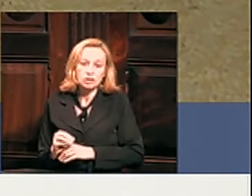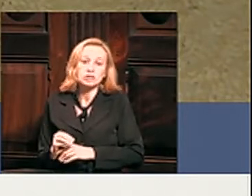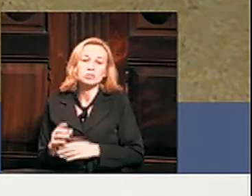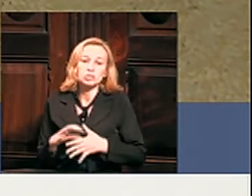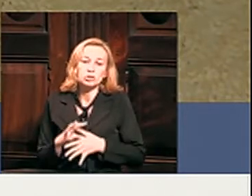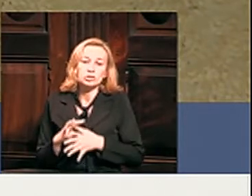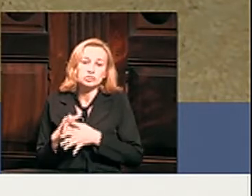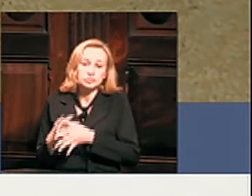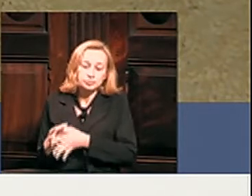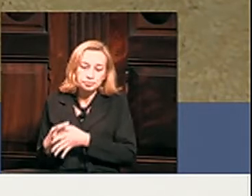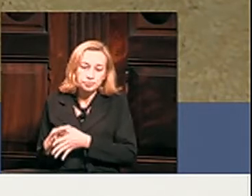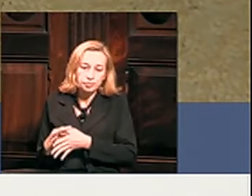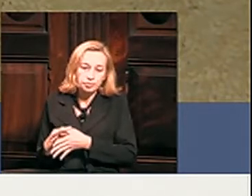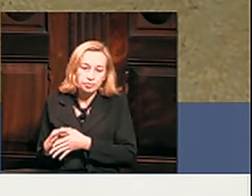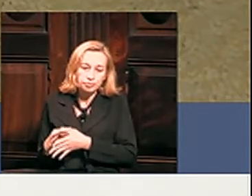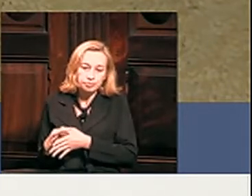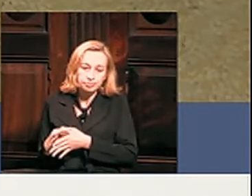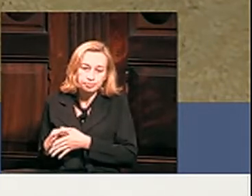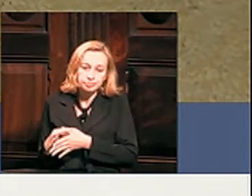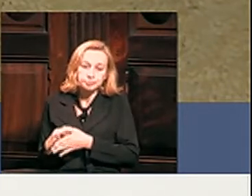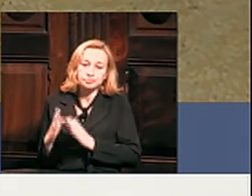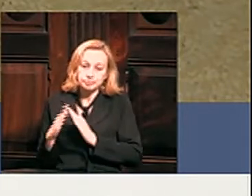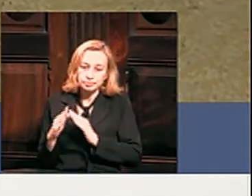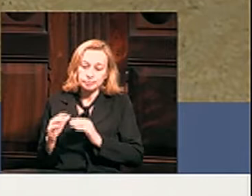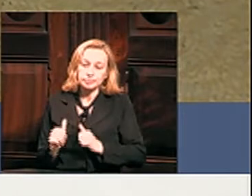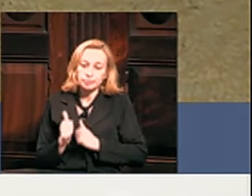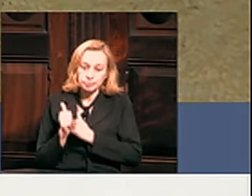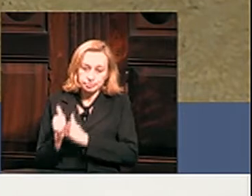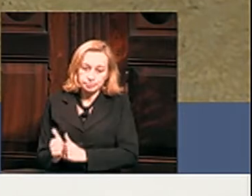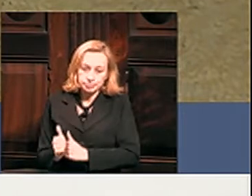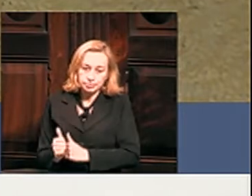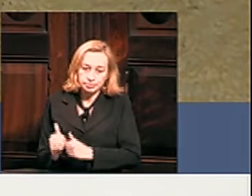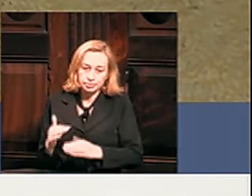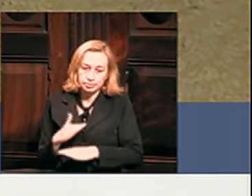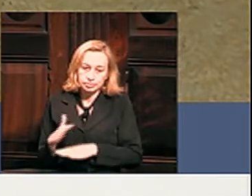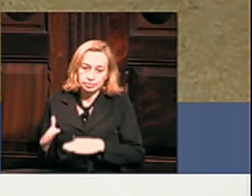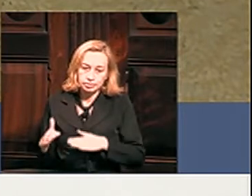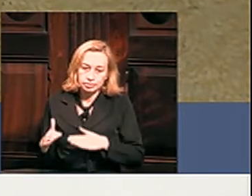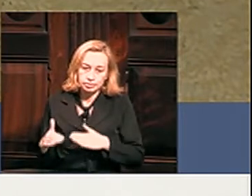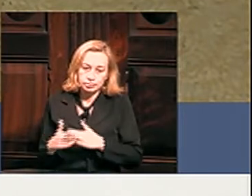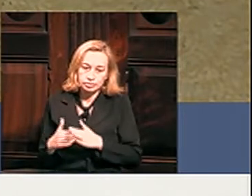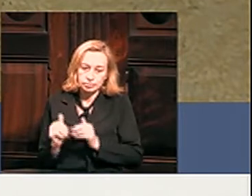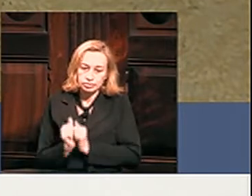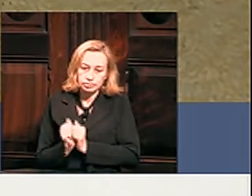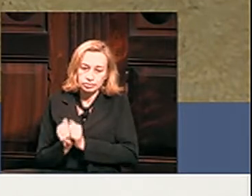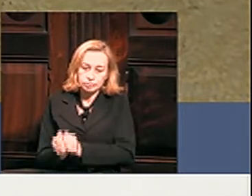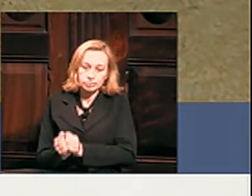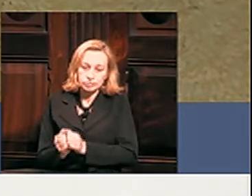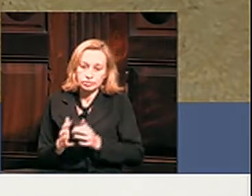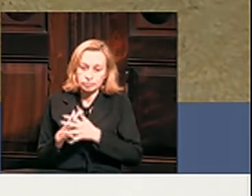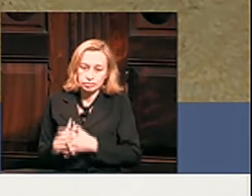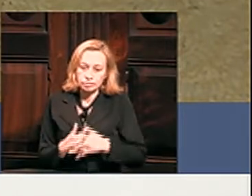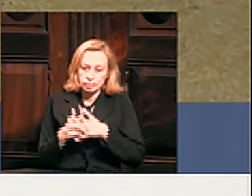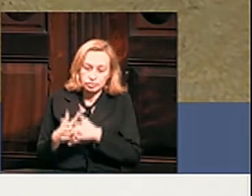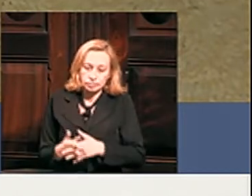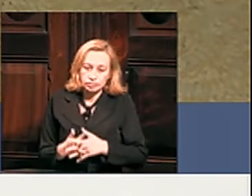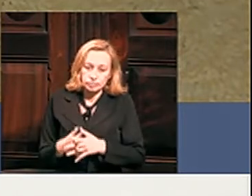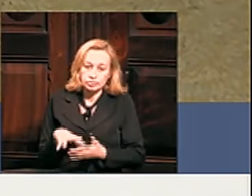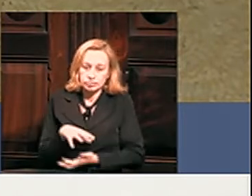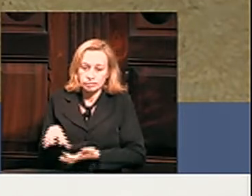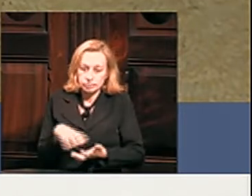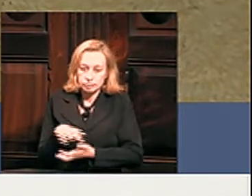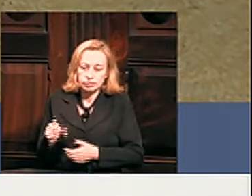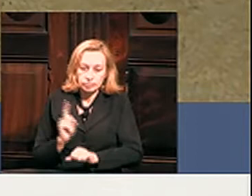liderar essa casa, esse poder em torno de um acordo junto aos caminhoneiros, junto a essa greve, nesse